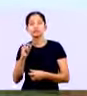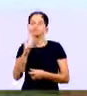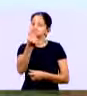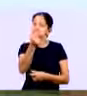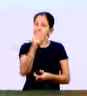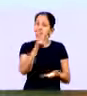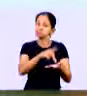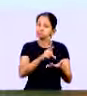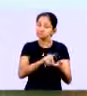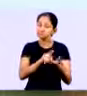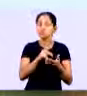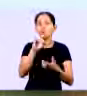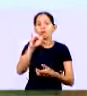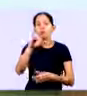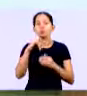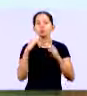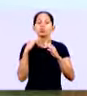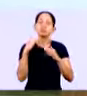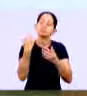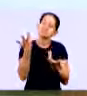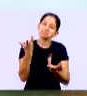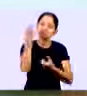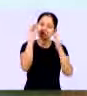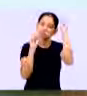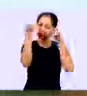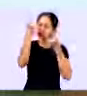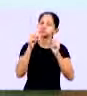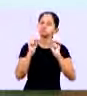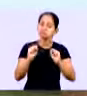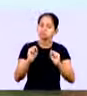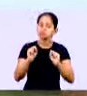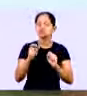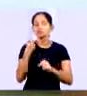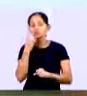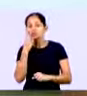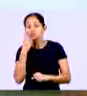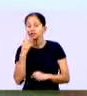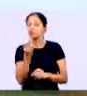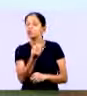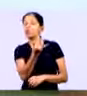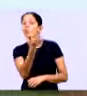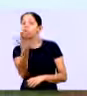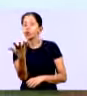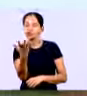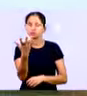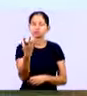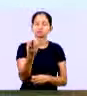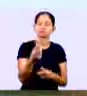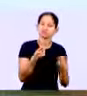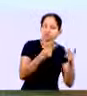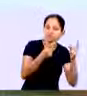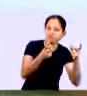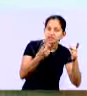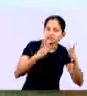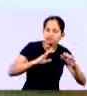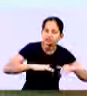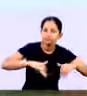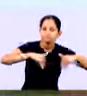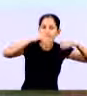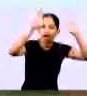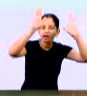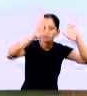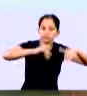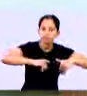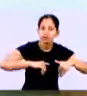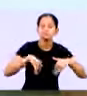ou se é uma empresa industrial, eu tenho sim que calcular o volume que eu vou vender. Aí nessa relação eu vou calcular a quantidade